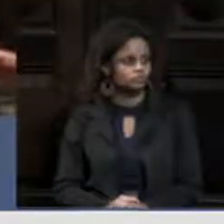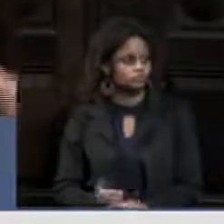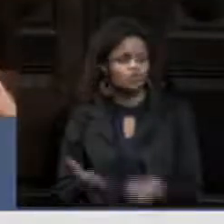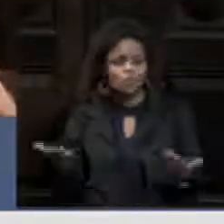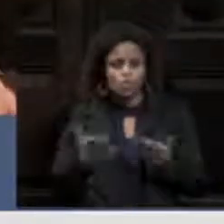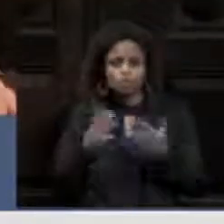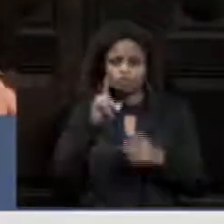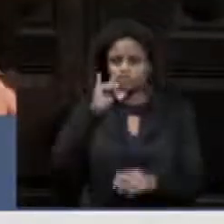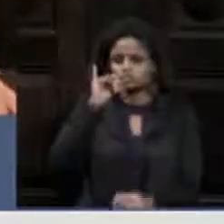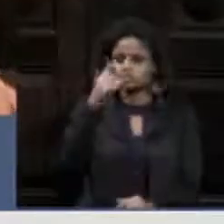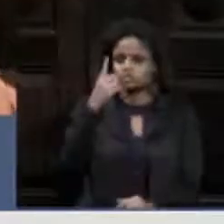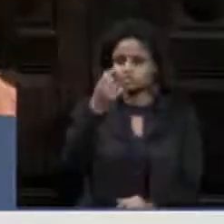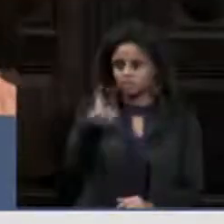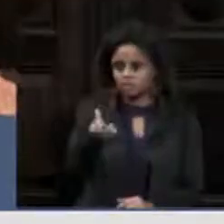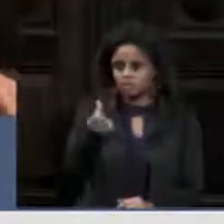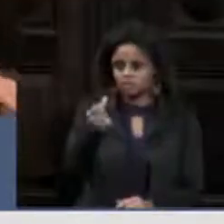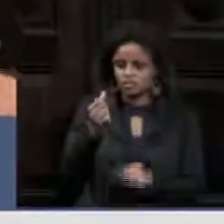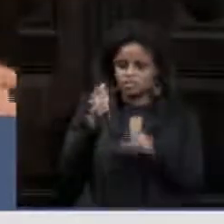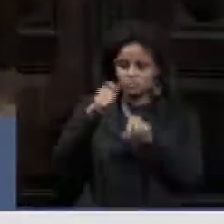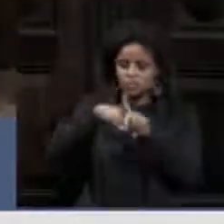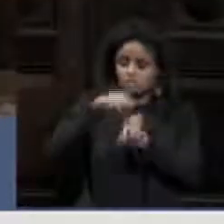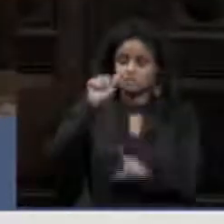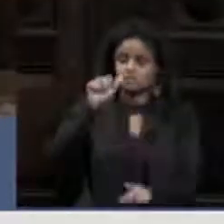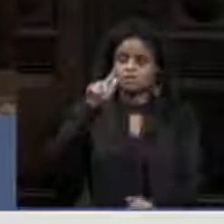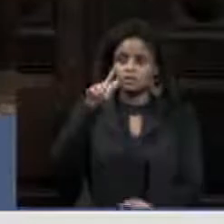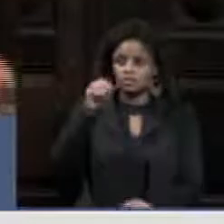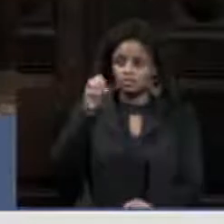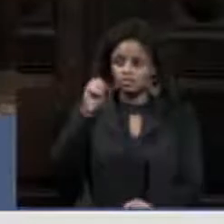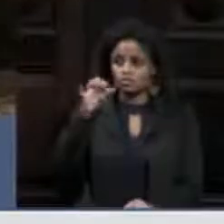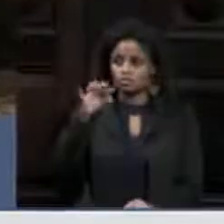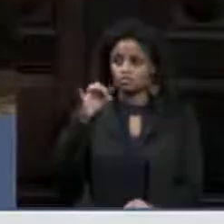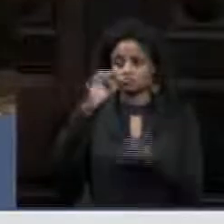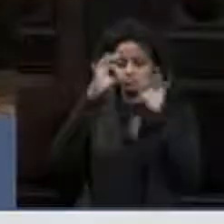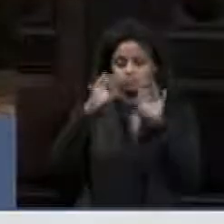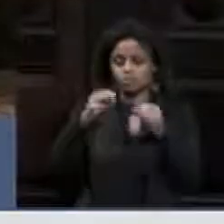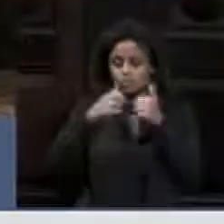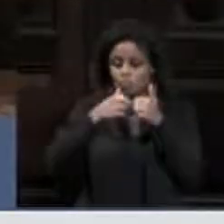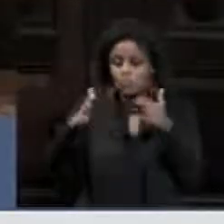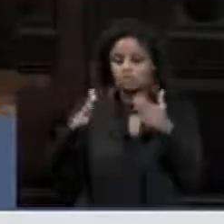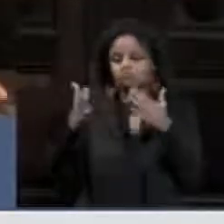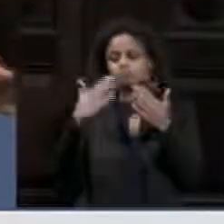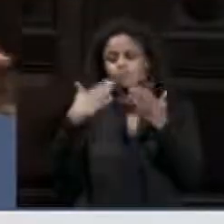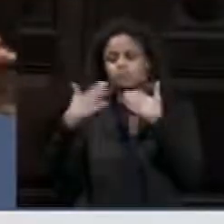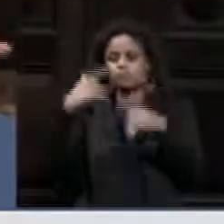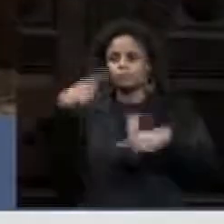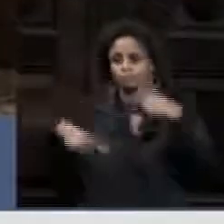de agosto, oficialmente abrem-se esses debates,